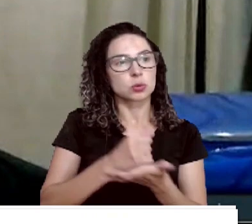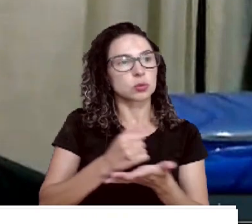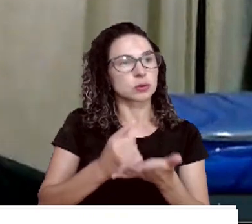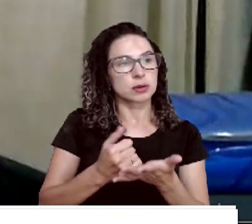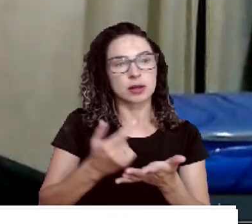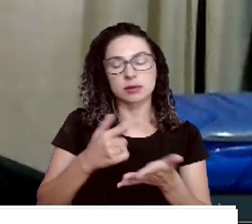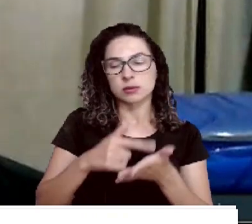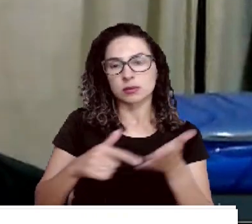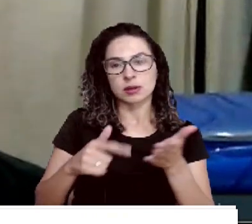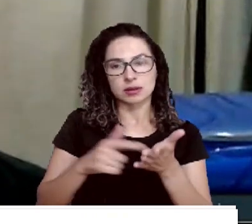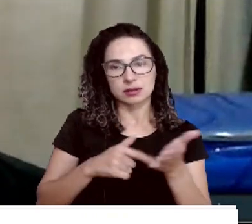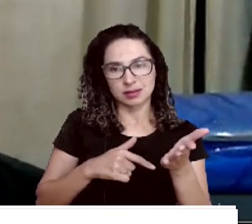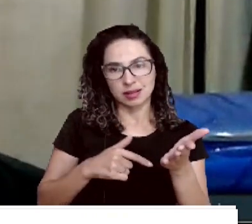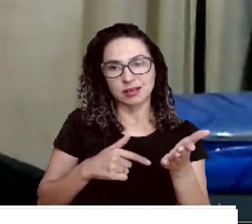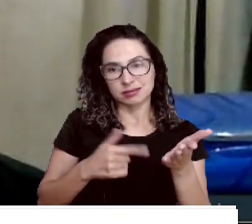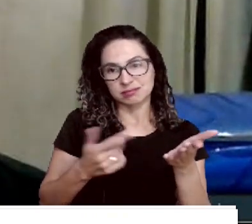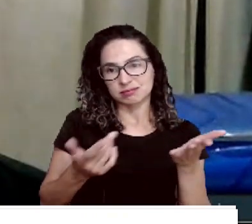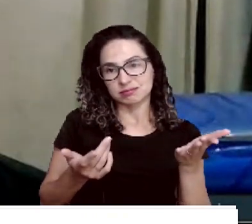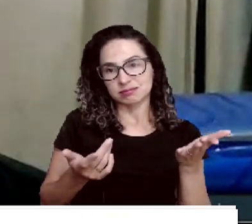assim, né?